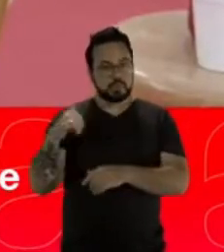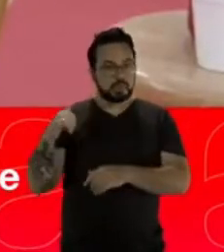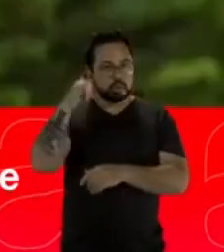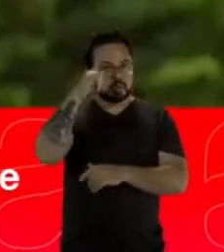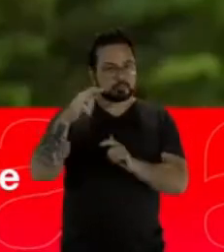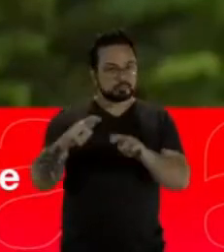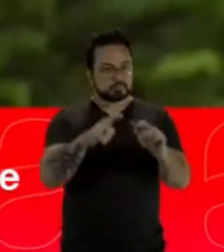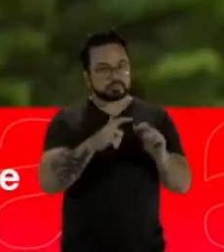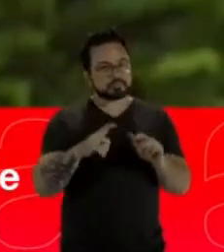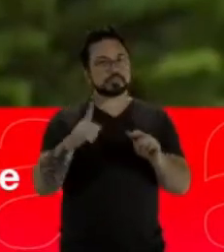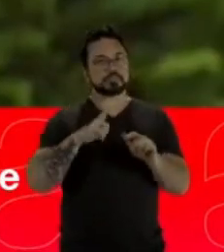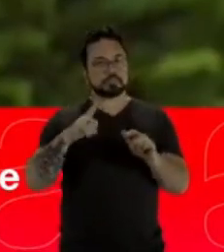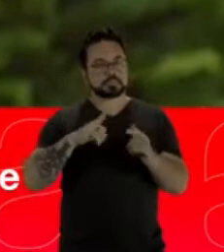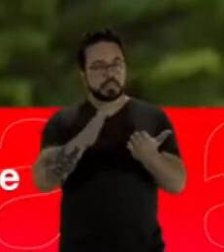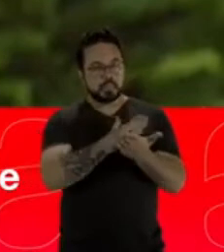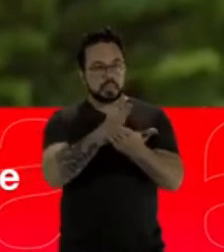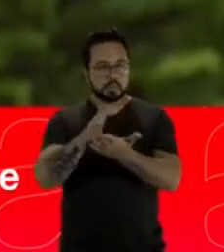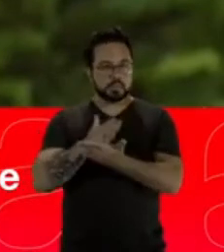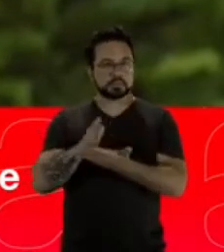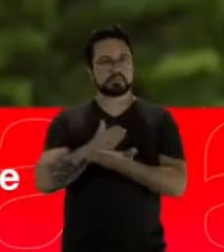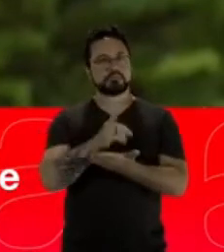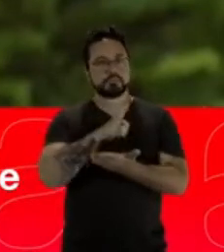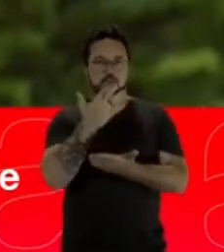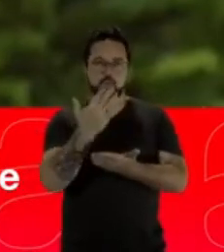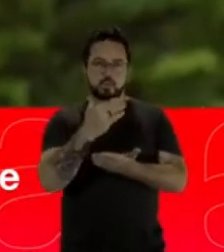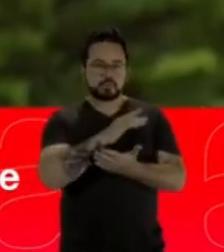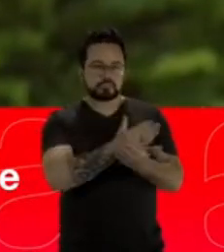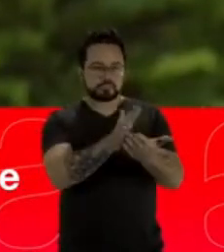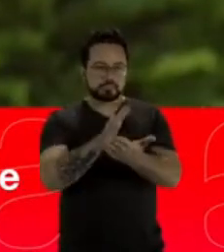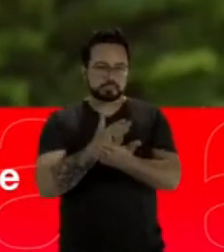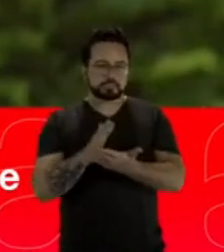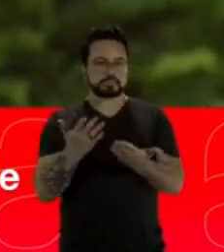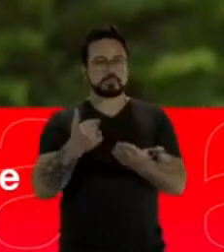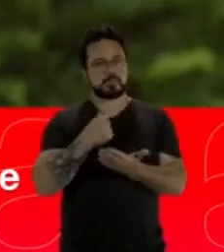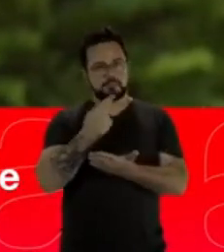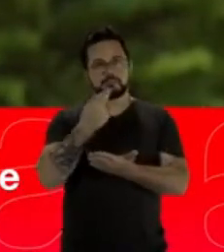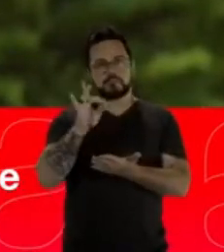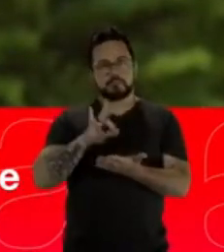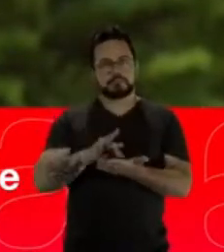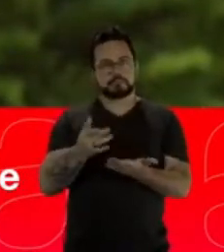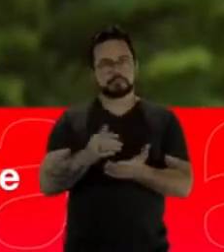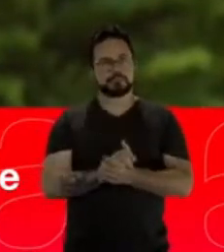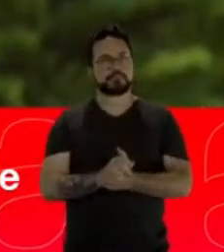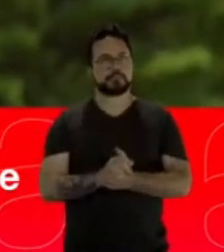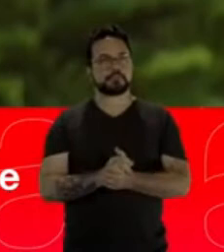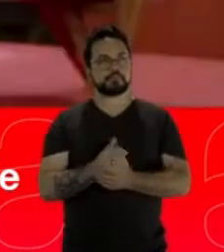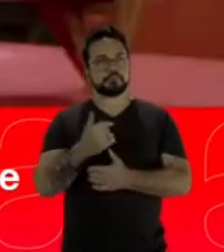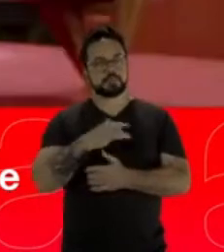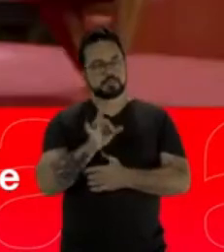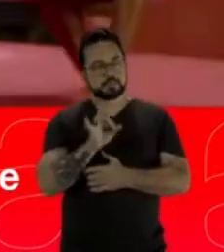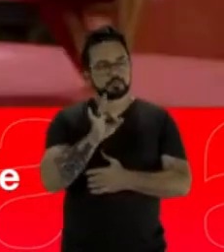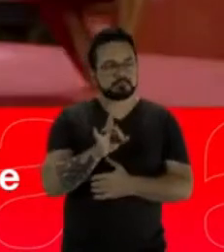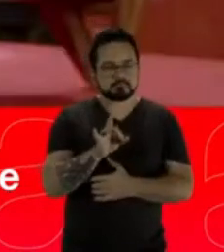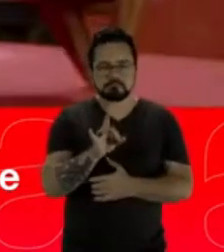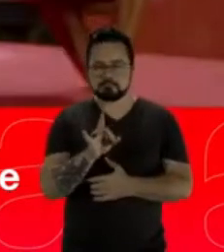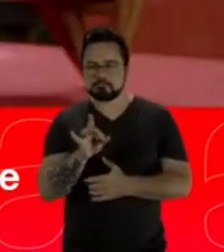gente vai em muitos lugares que já tem realmente as lixeiras, mas eu sou bem sincera, às vezes eu vou jogar alguma coisa e eu